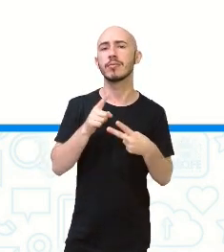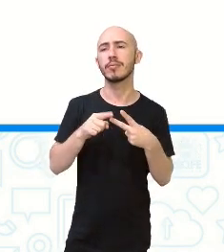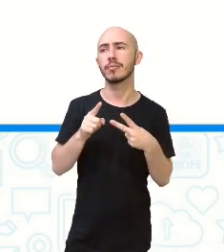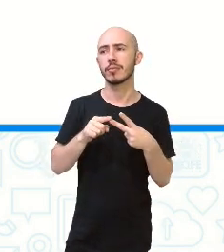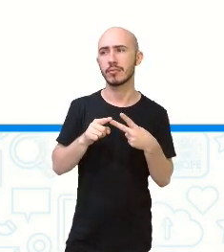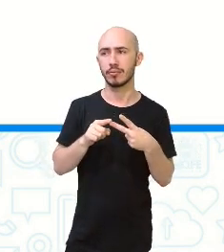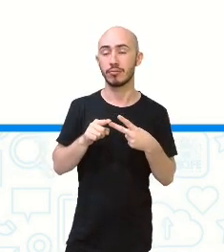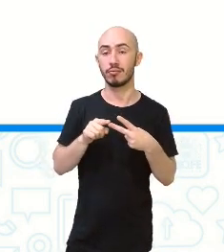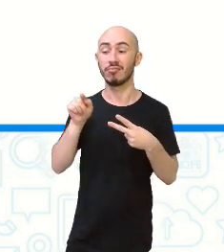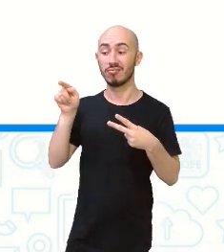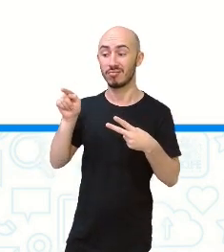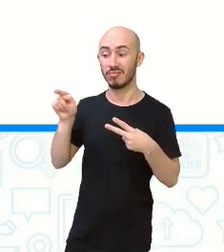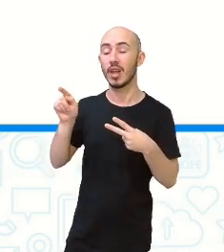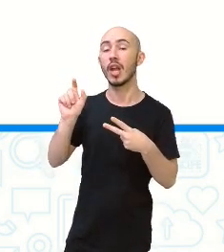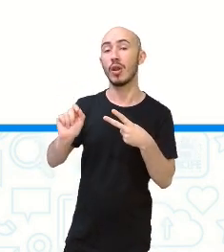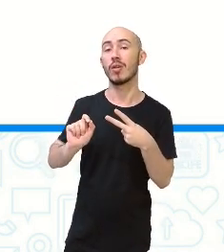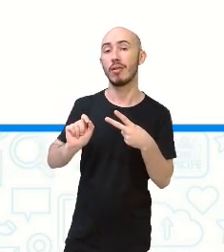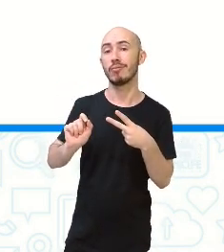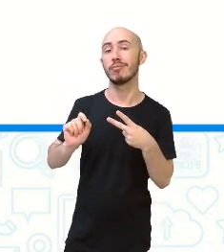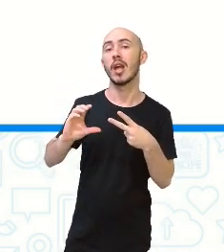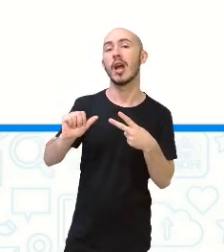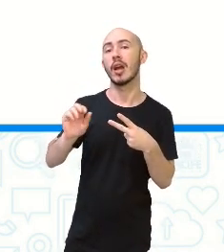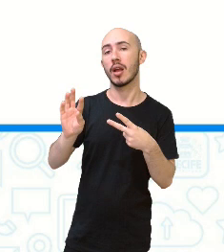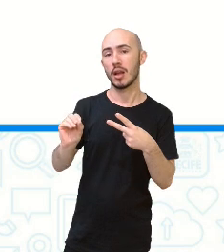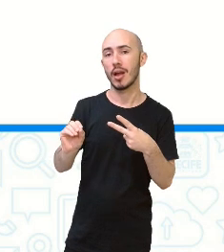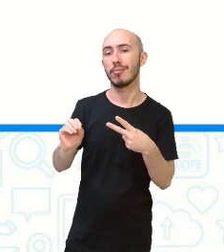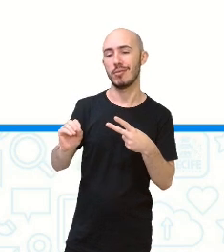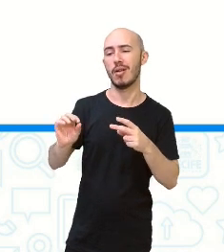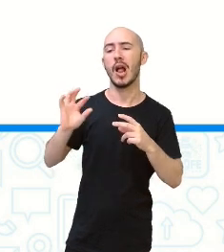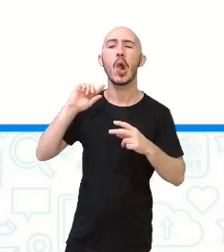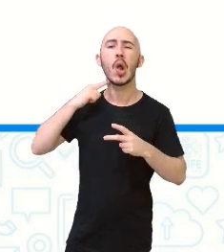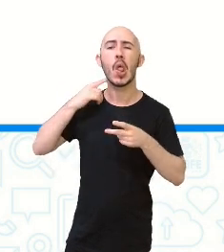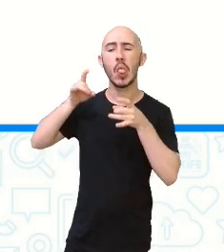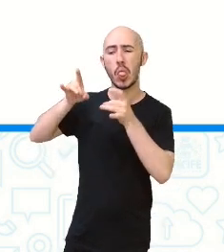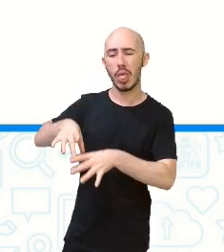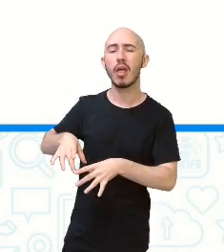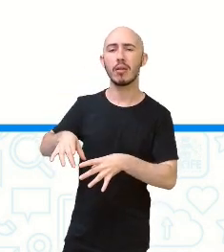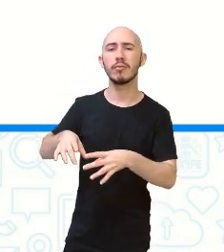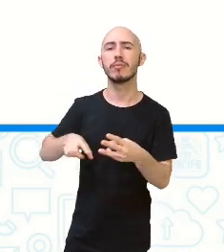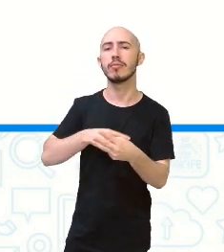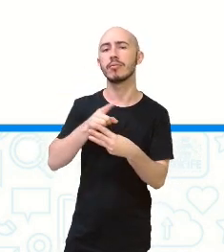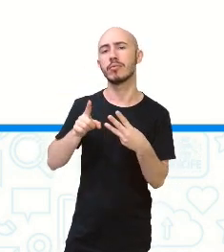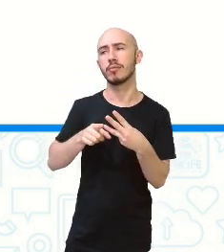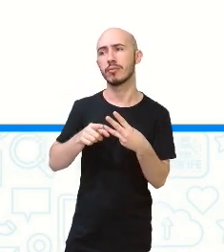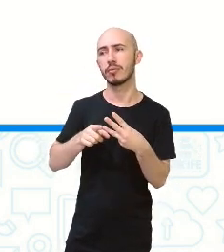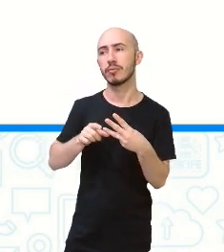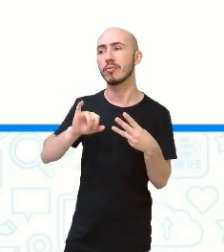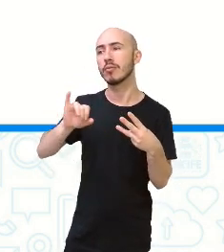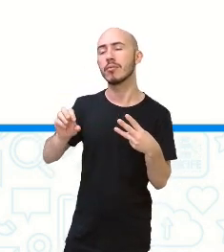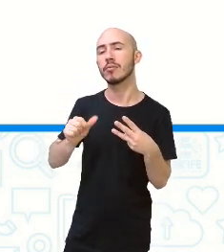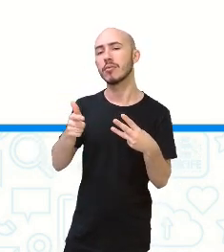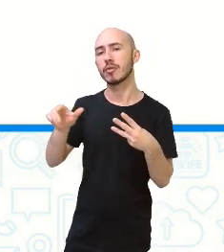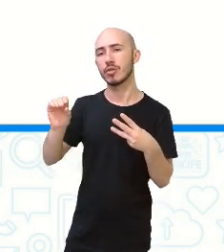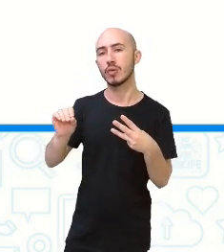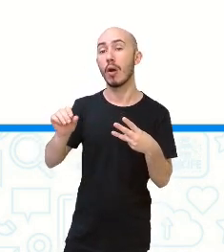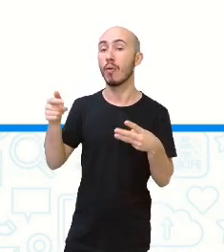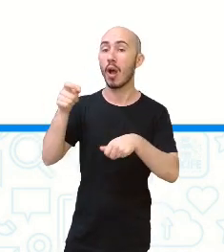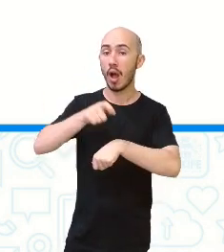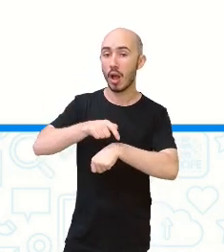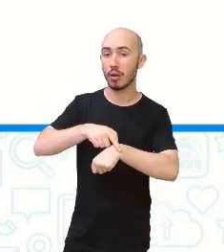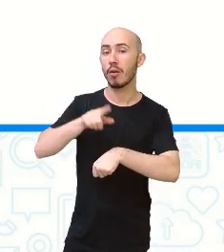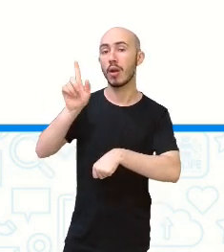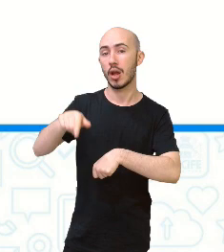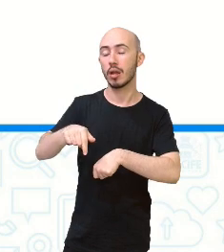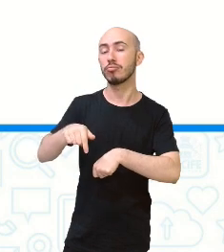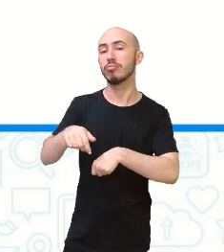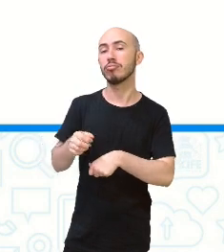deu cabo de todo o lixo. Número 3, João atualmente é cabo do Exército